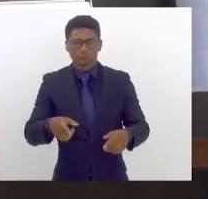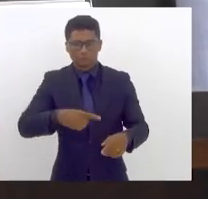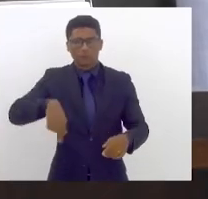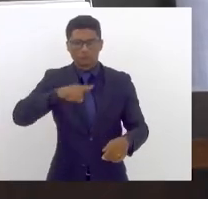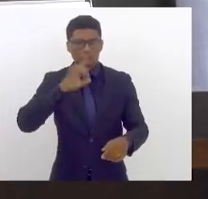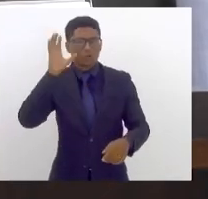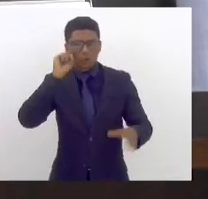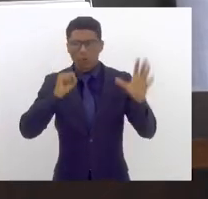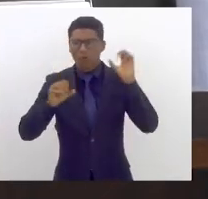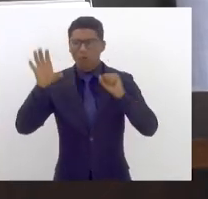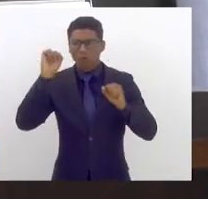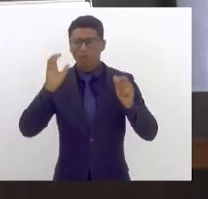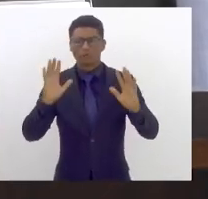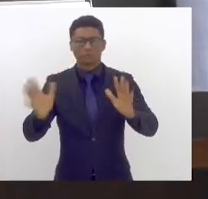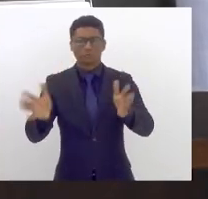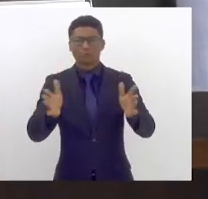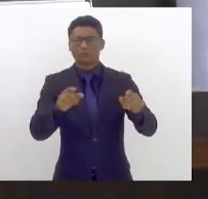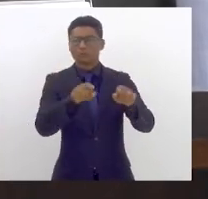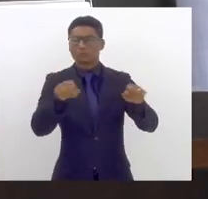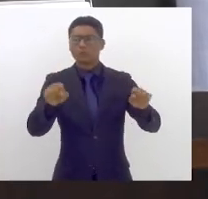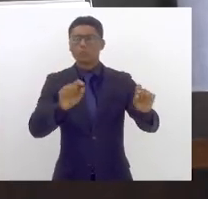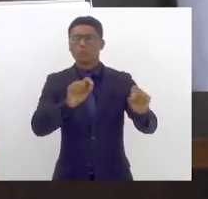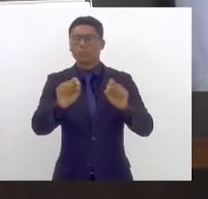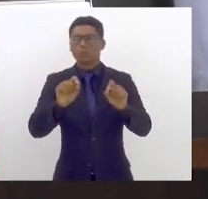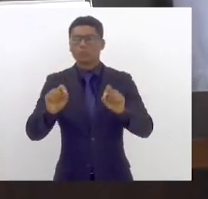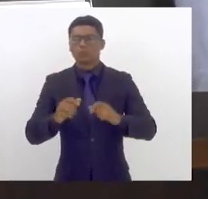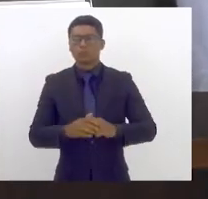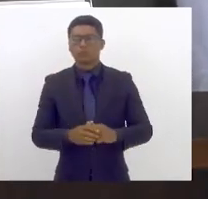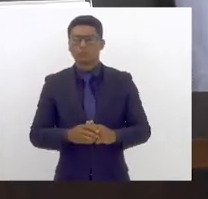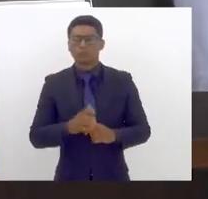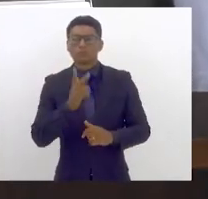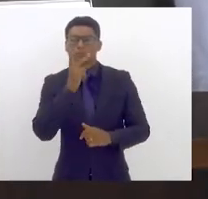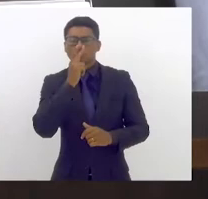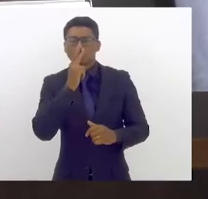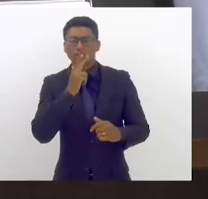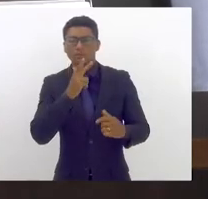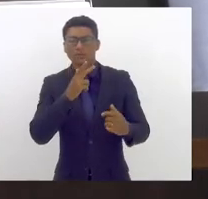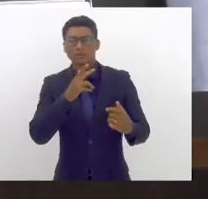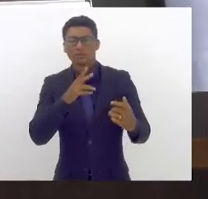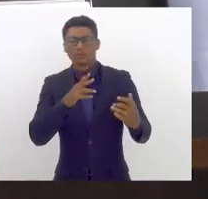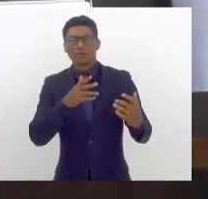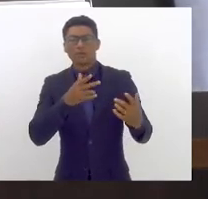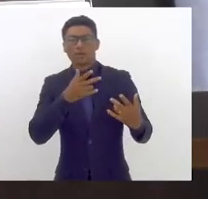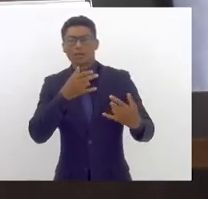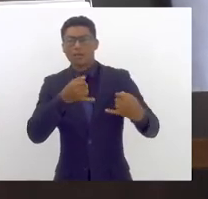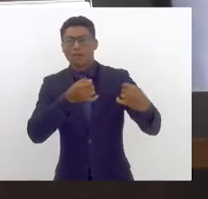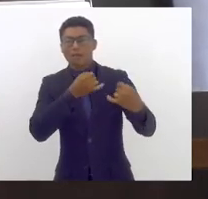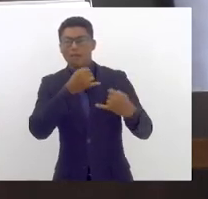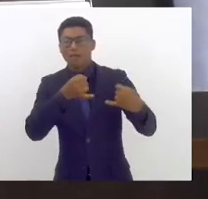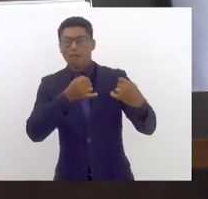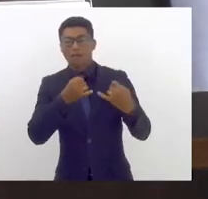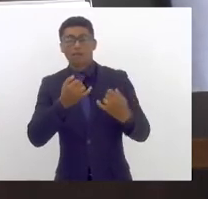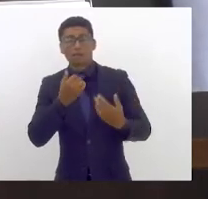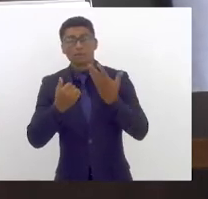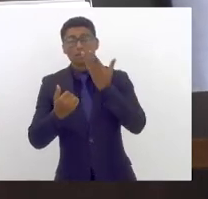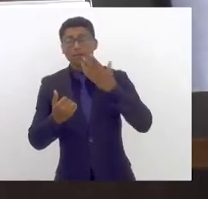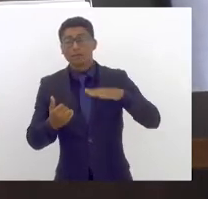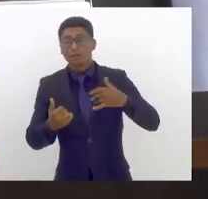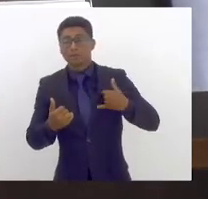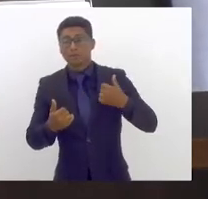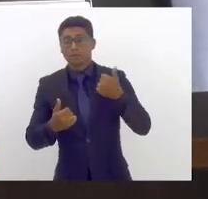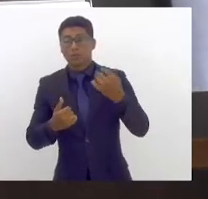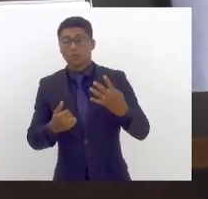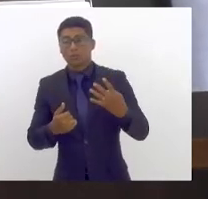ouvimos as falas de que pintou em cima com criança de 14 e 15 anos